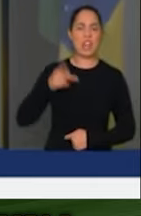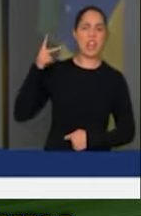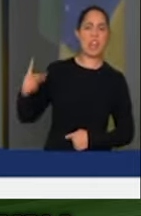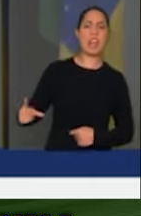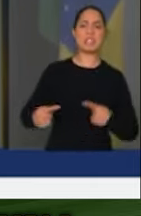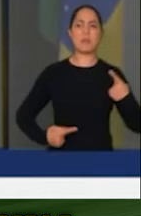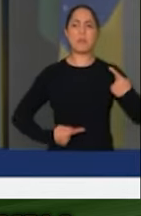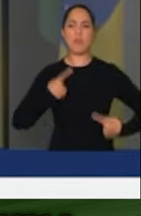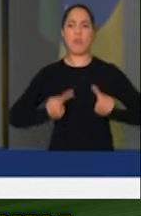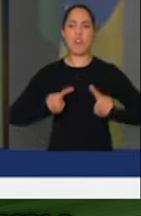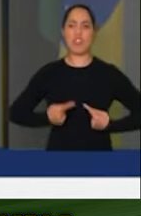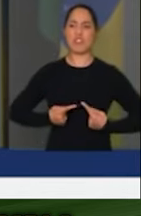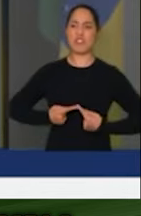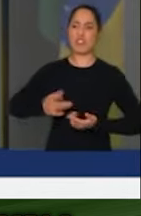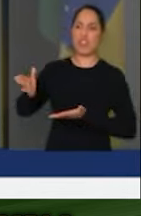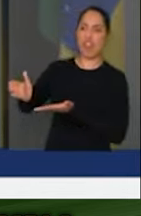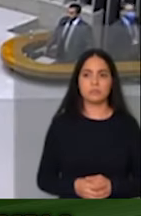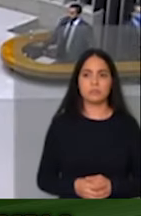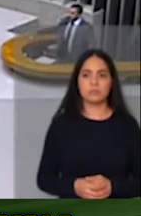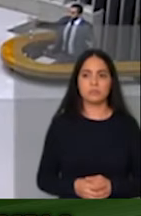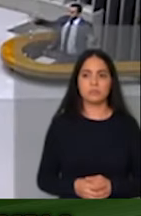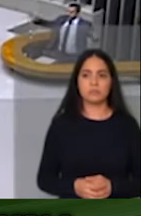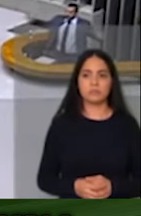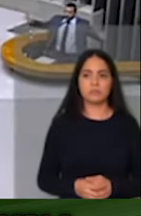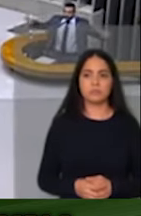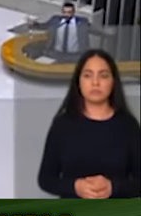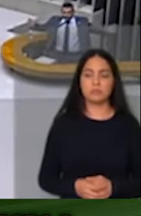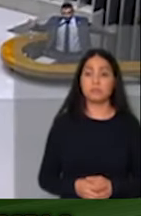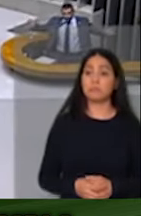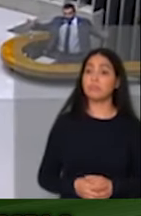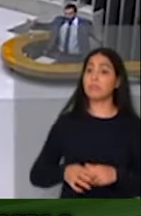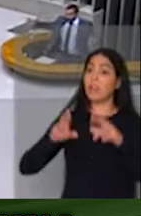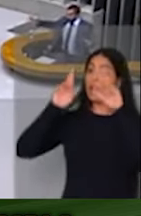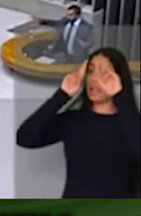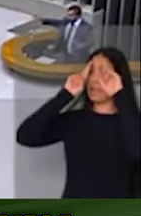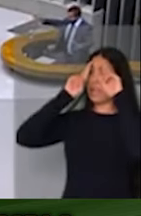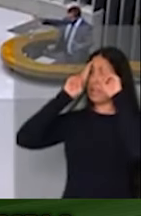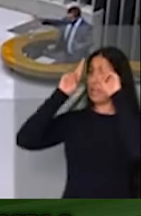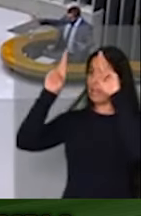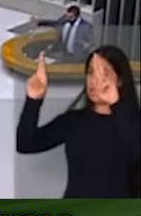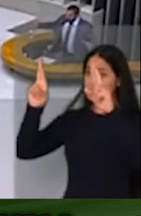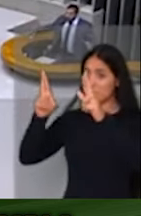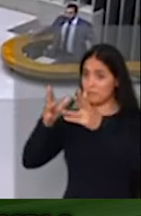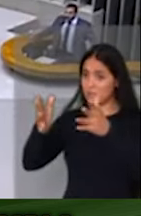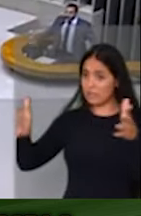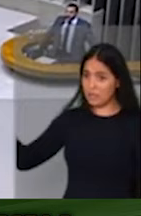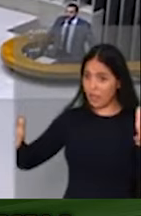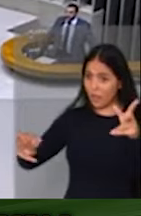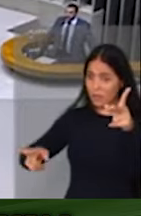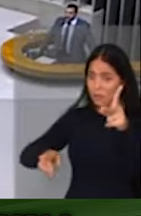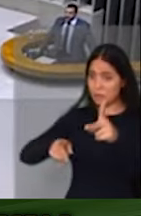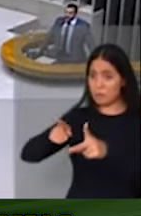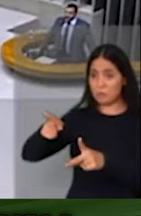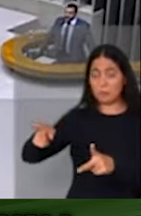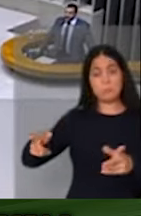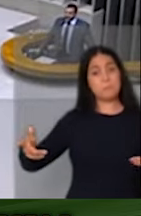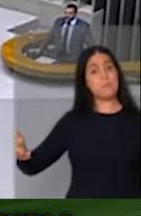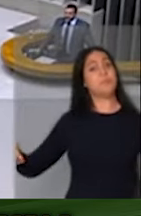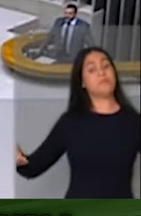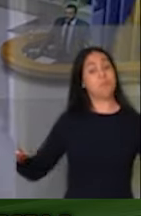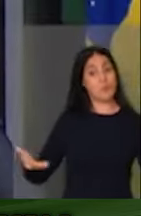já varrida do Brasil. Respeitável público, o show já começou hoje